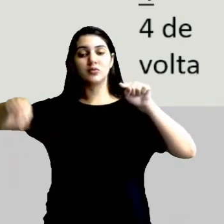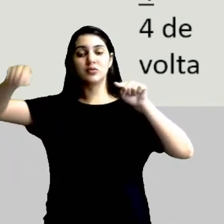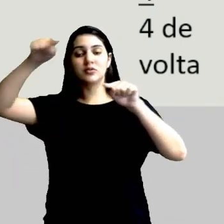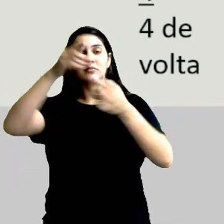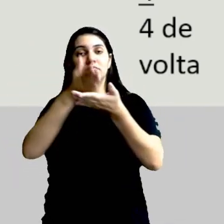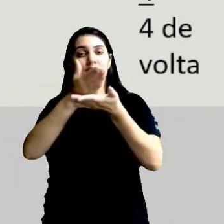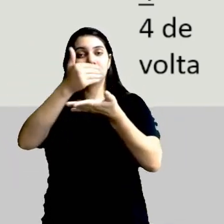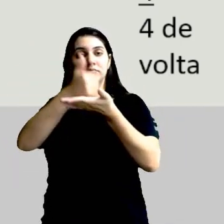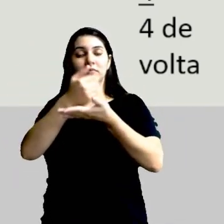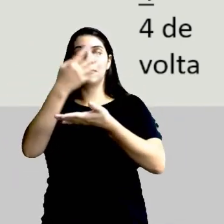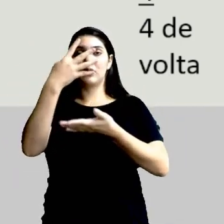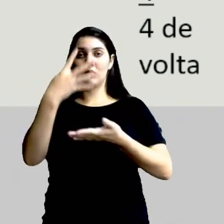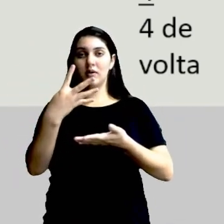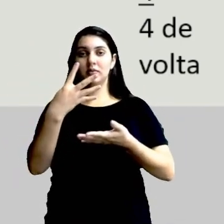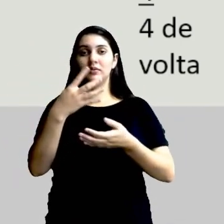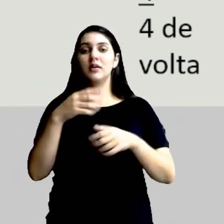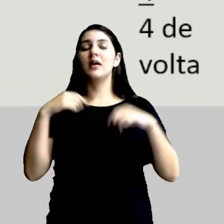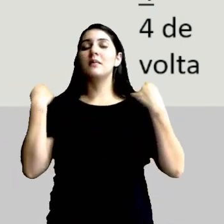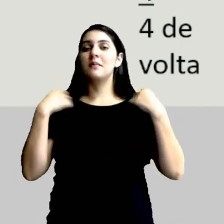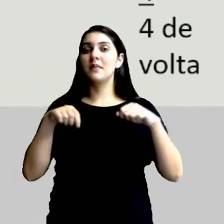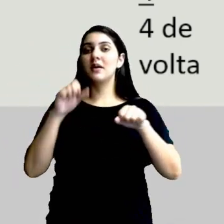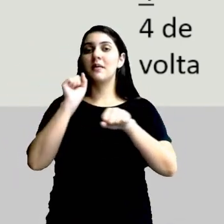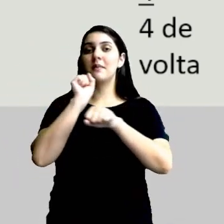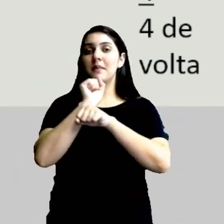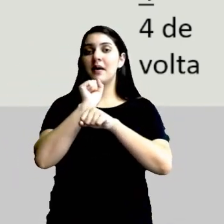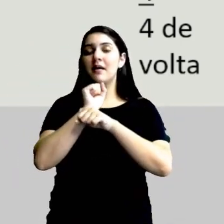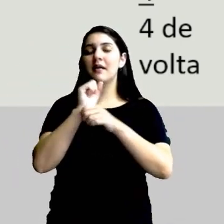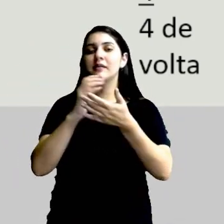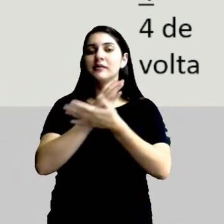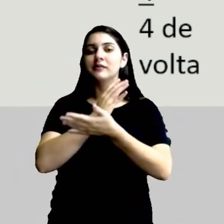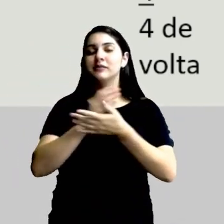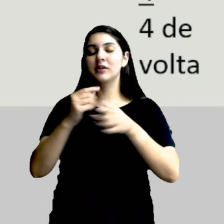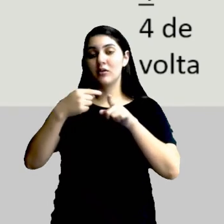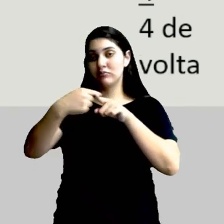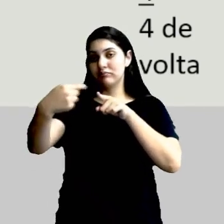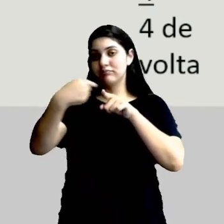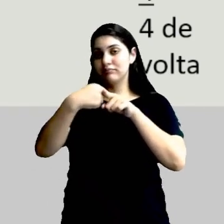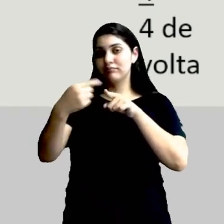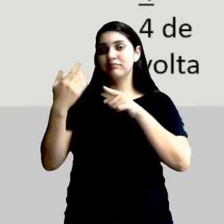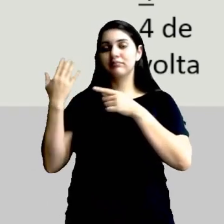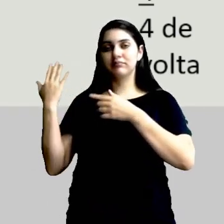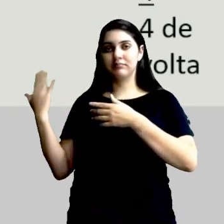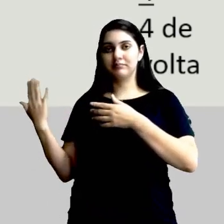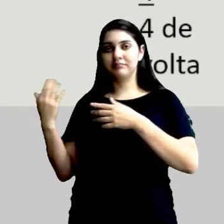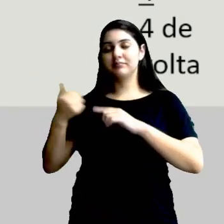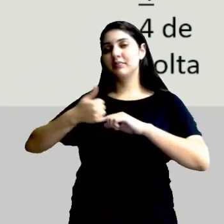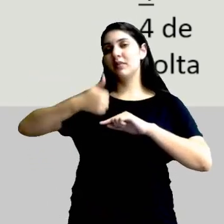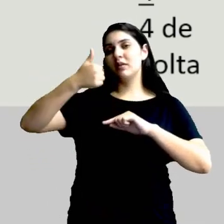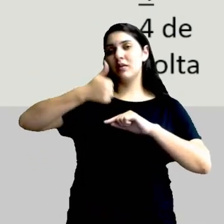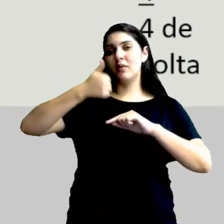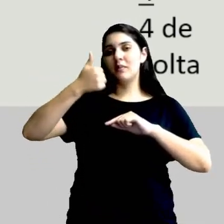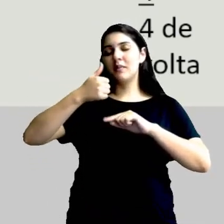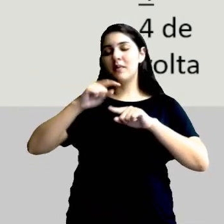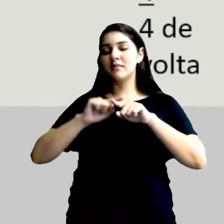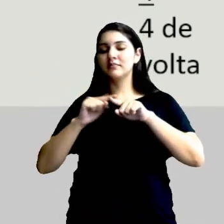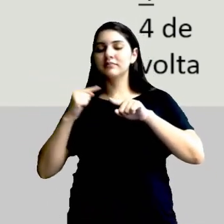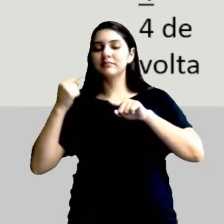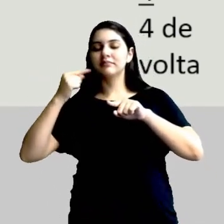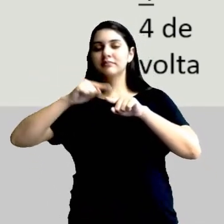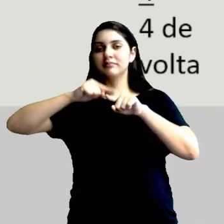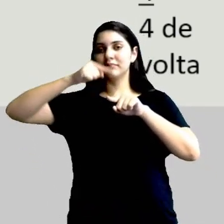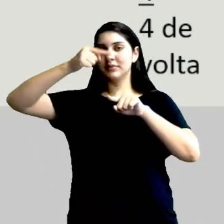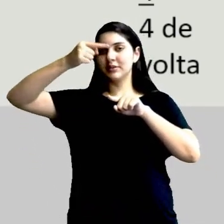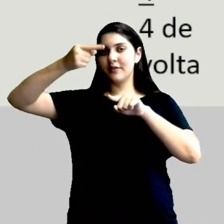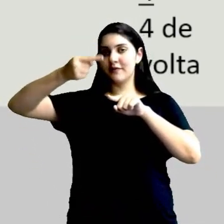pedaços. Ela tem que parar, ó, em alguns dessas setinhas aí que estão partidas. No primeiro, dando meia